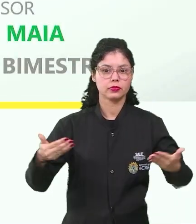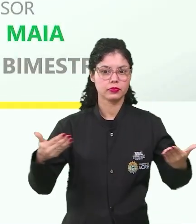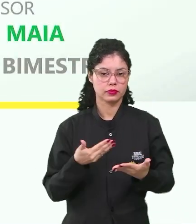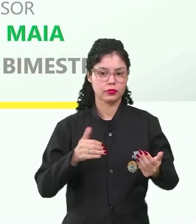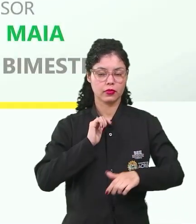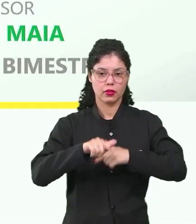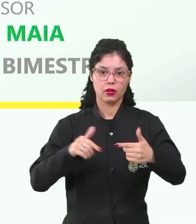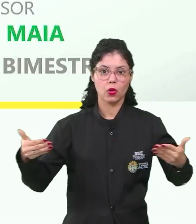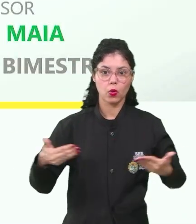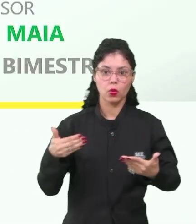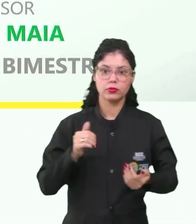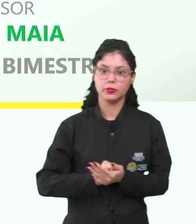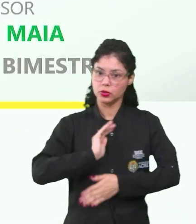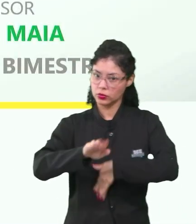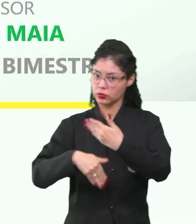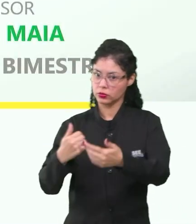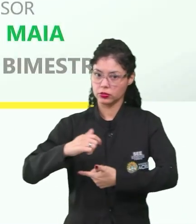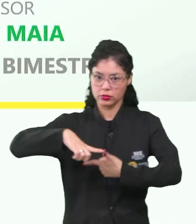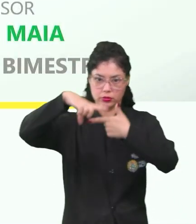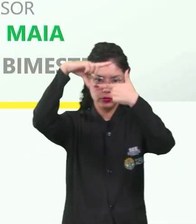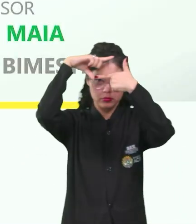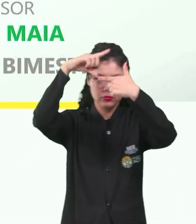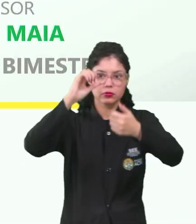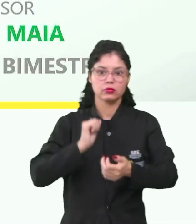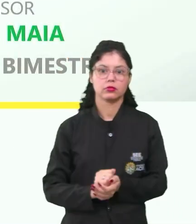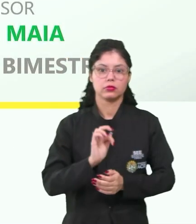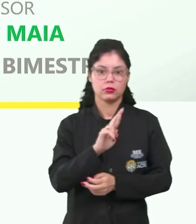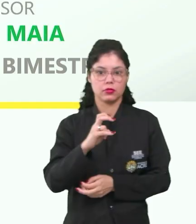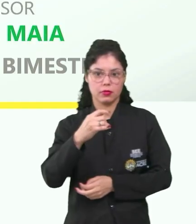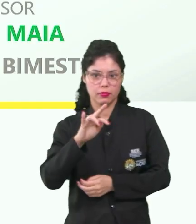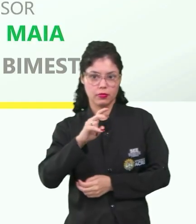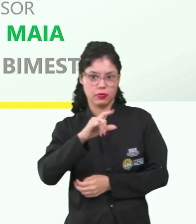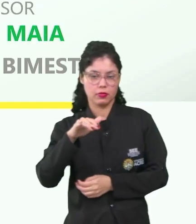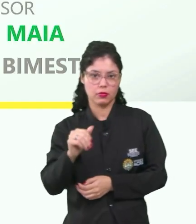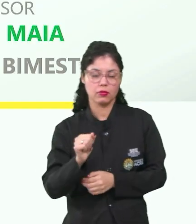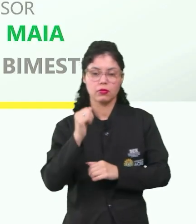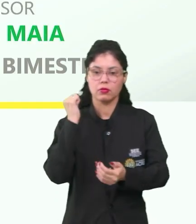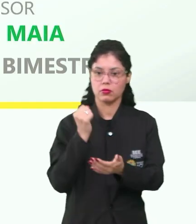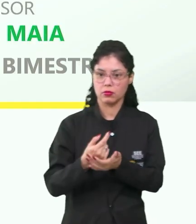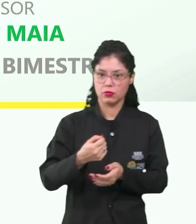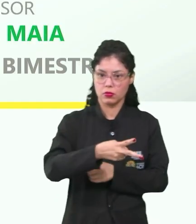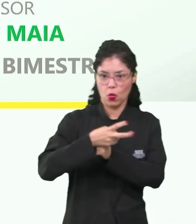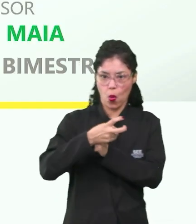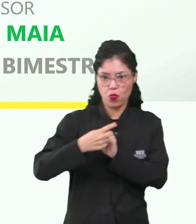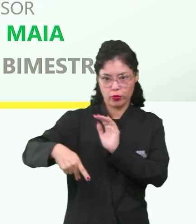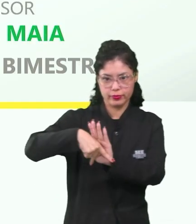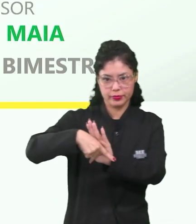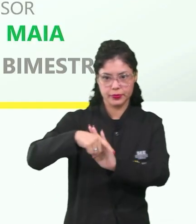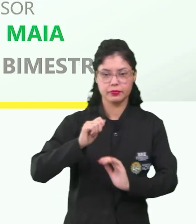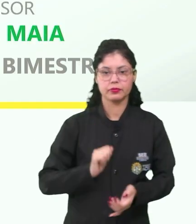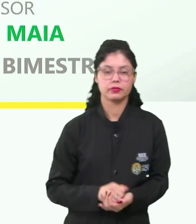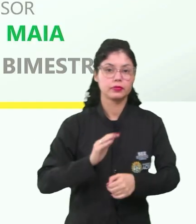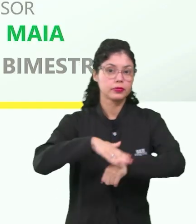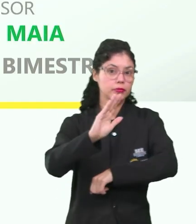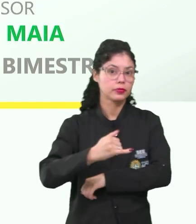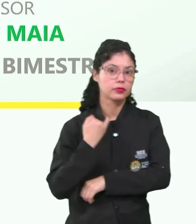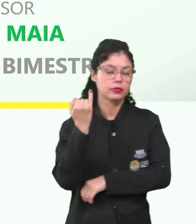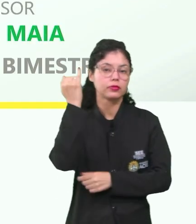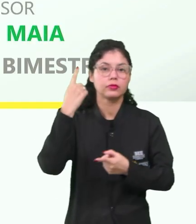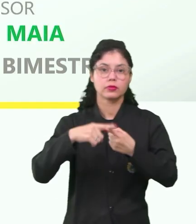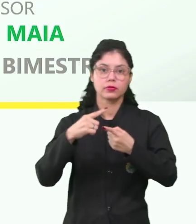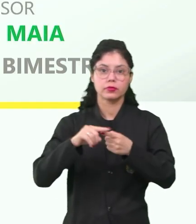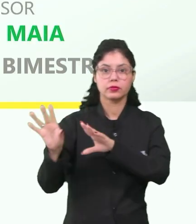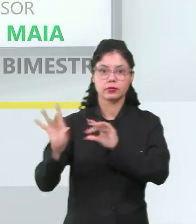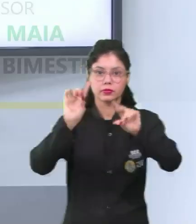de trabalho hoje é o processo de alienação e sua repercussão no consumo. Isso aqui é muito importante porque